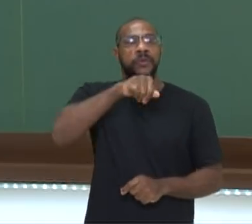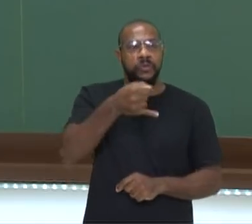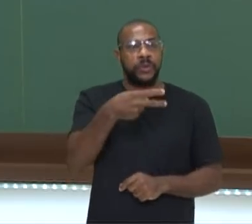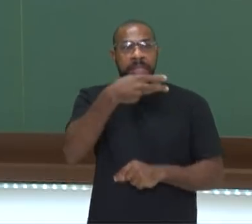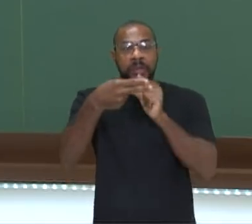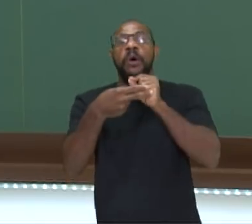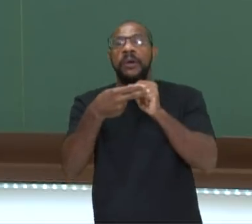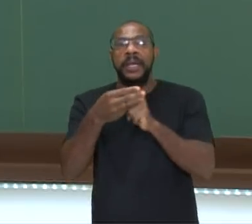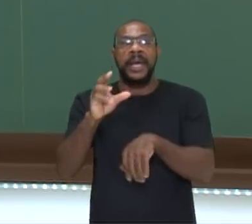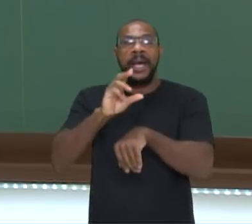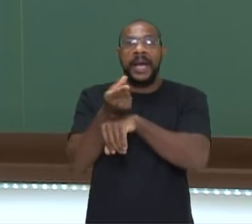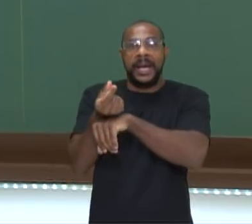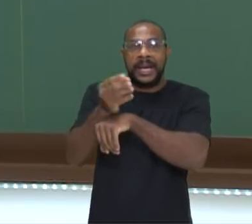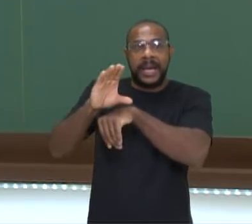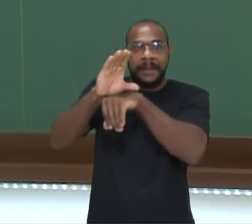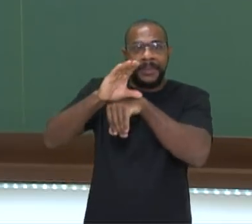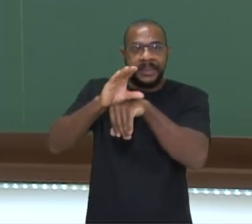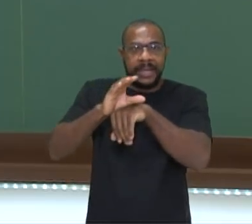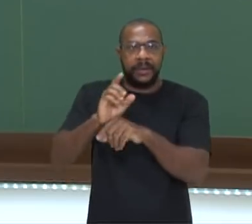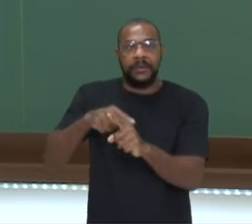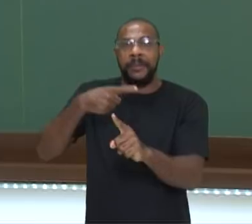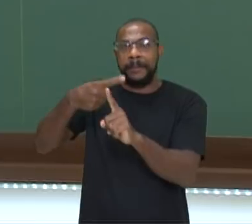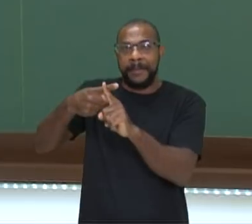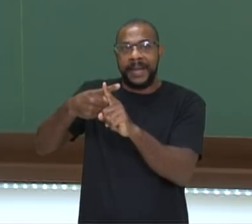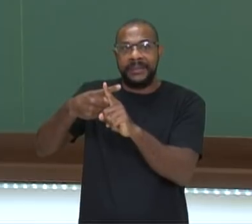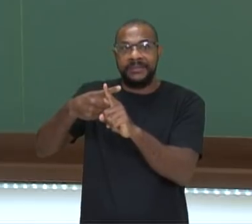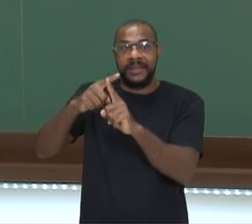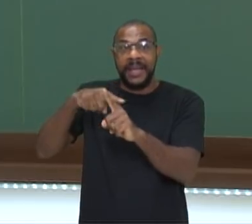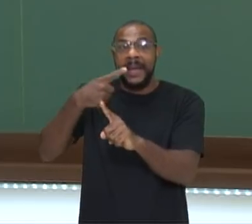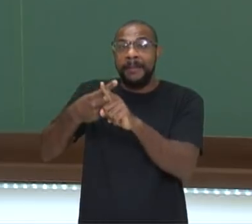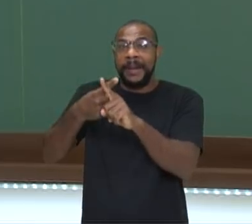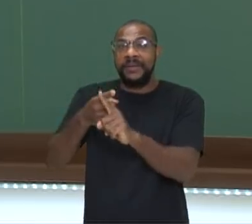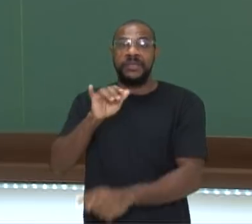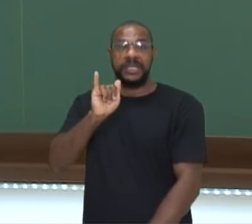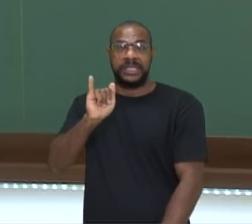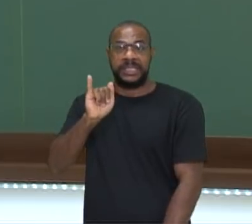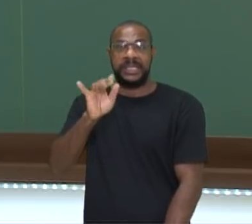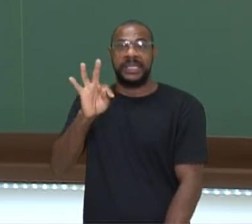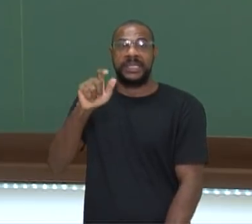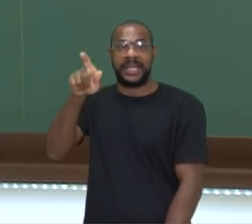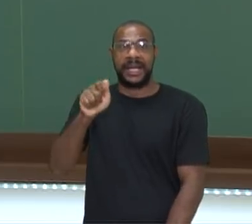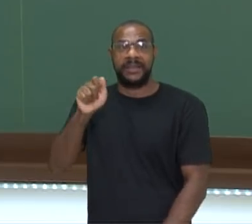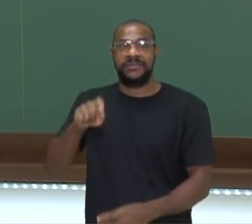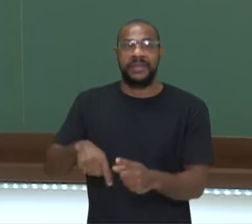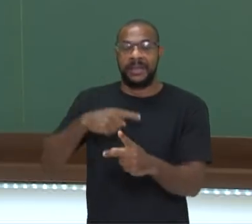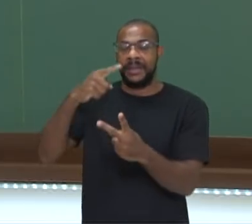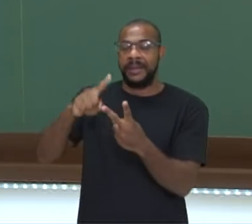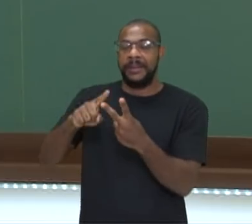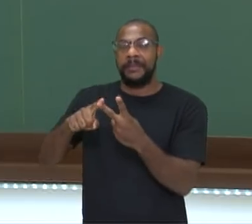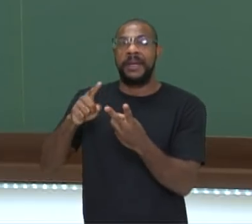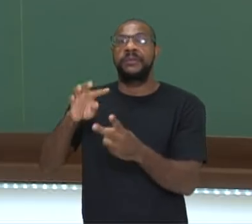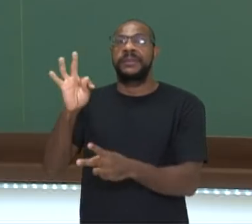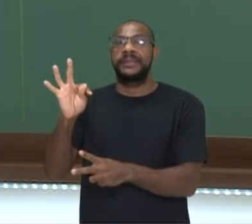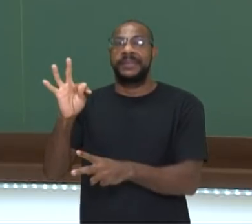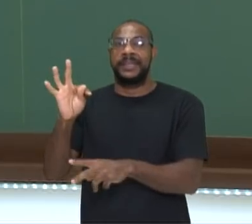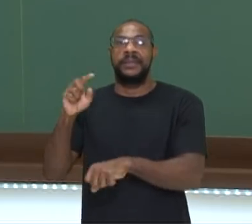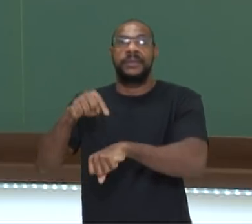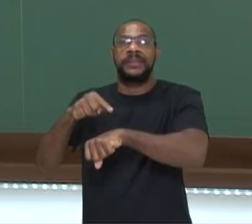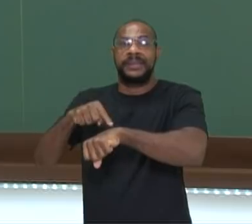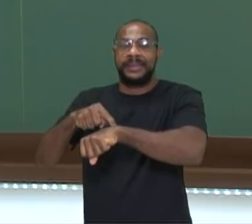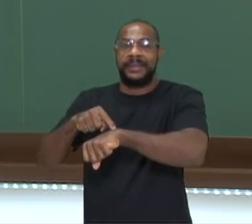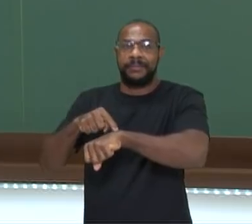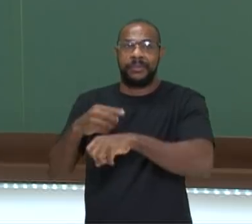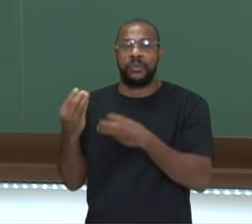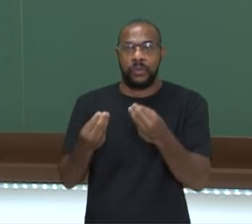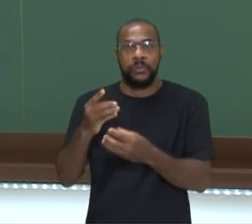deve ter cooperação, quer dizer, elas devem ser, por exemplo, a taxa se estiver em mês, o tempo tem que estar em mês. Se a taxa